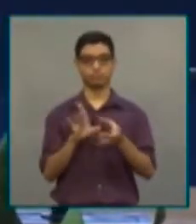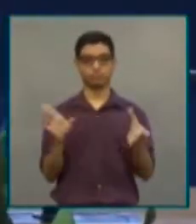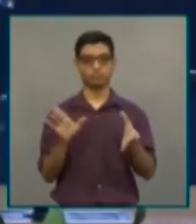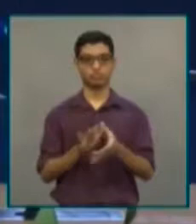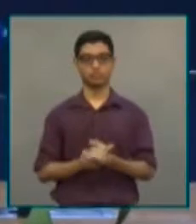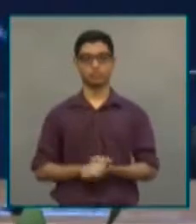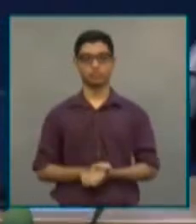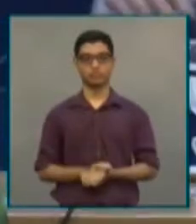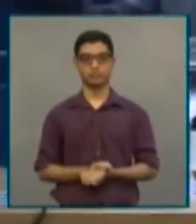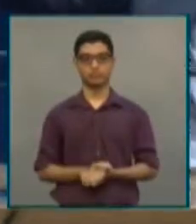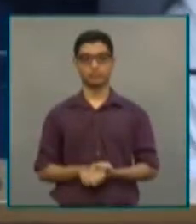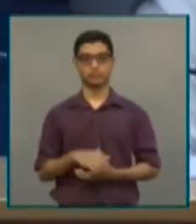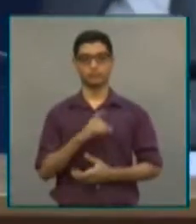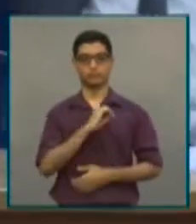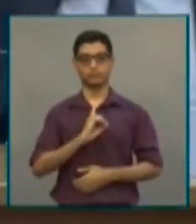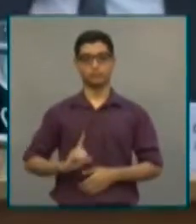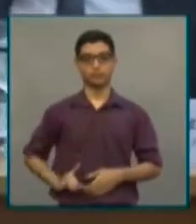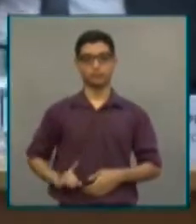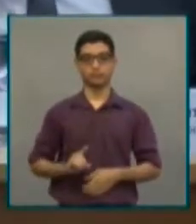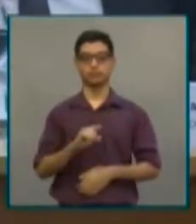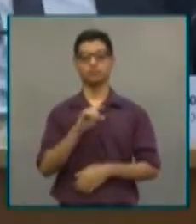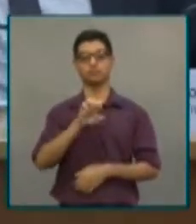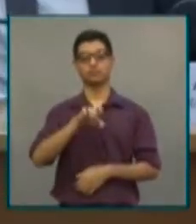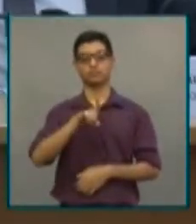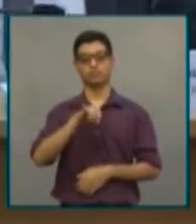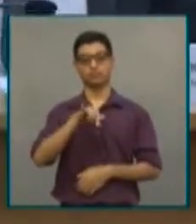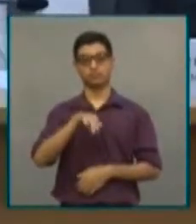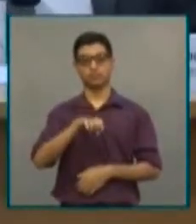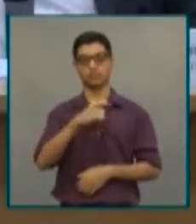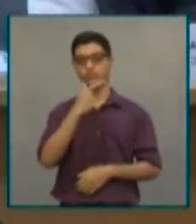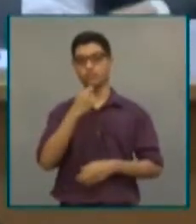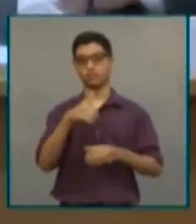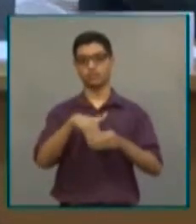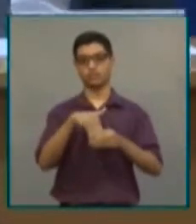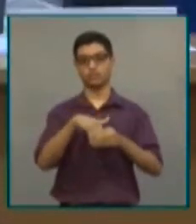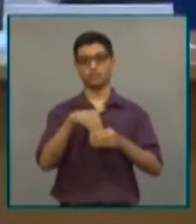Deputado Aldique Mota sorteará o tema.